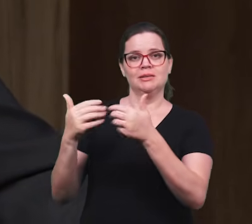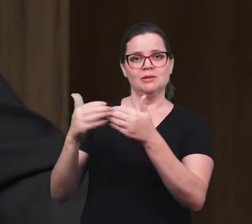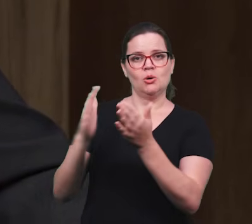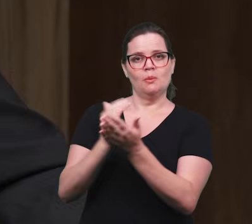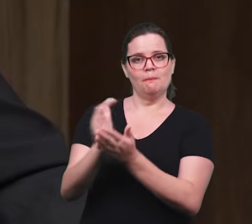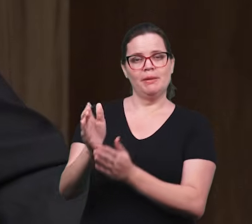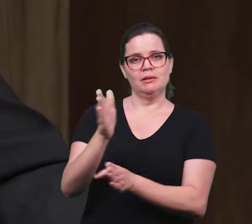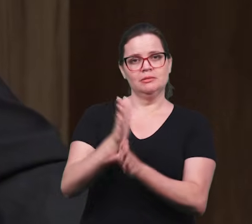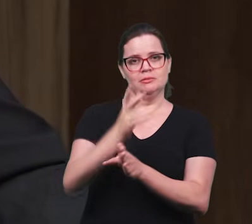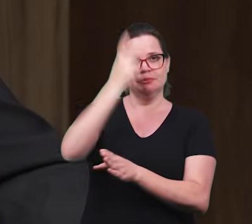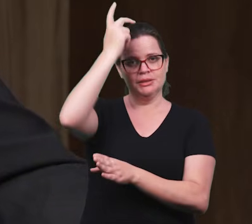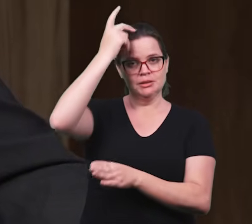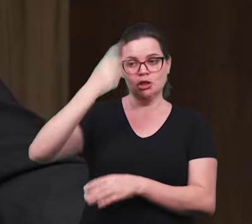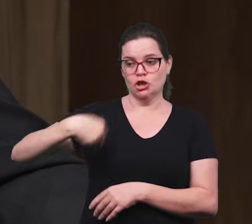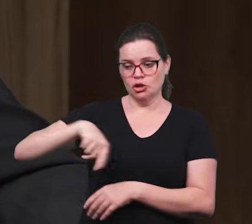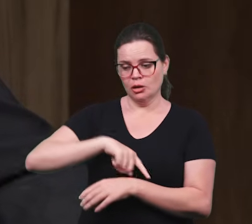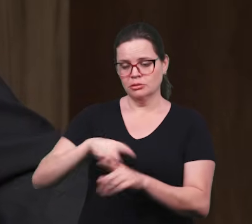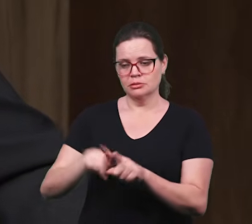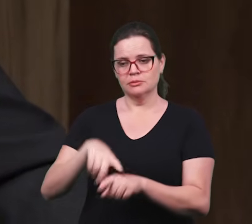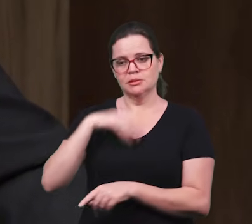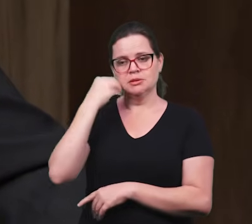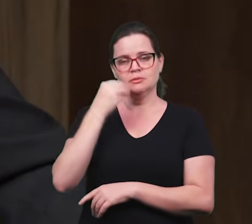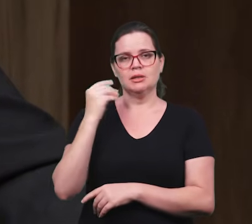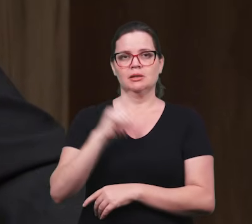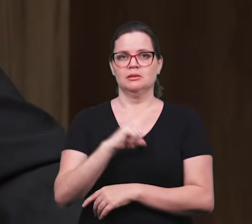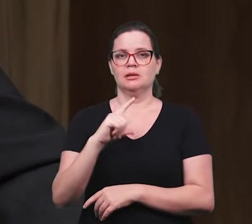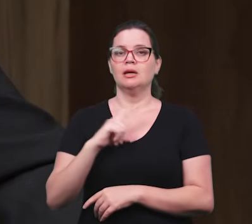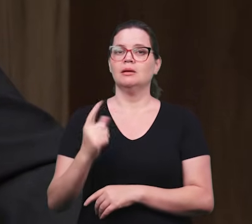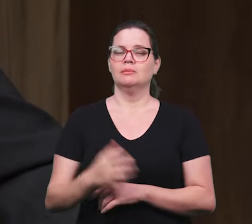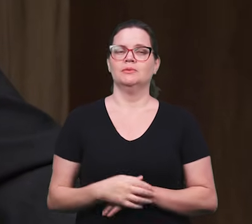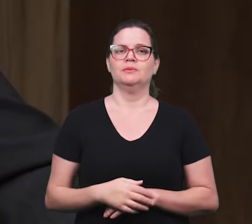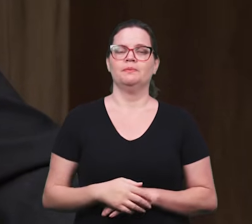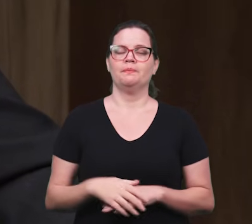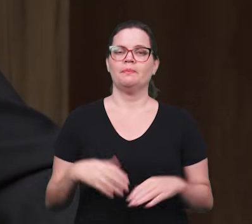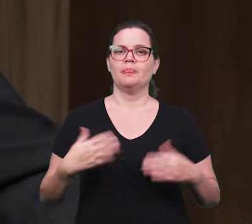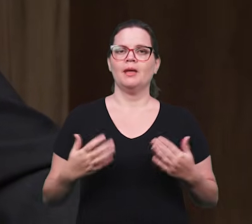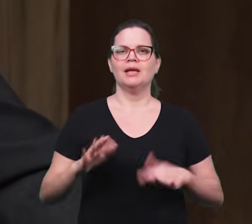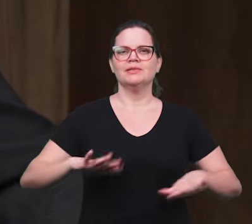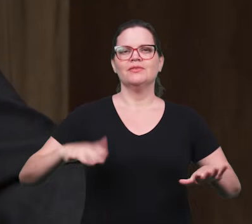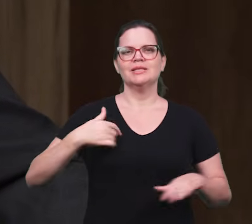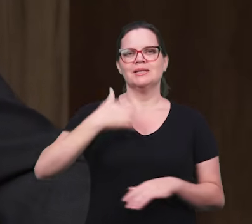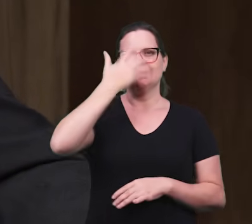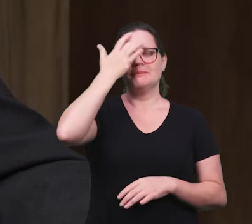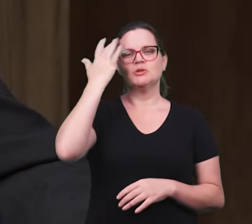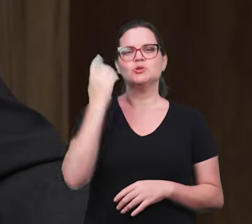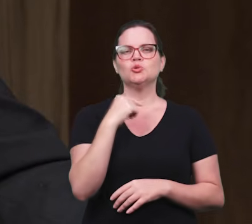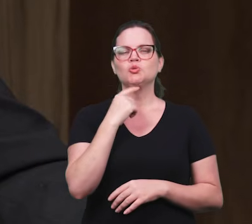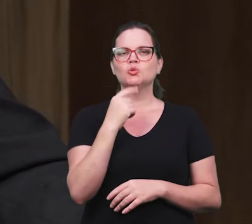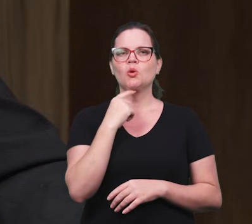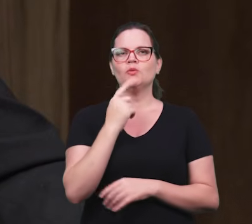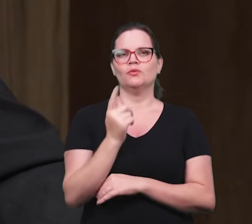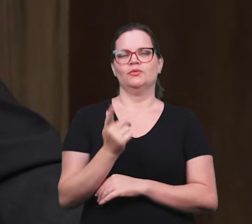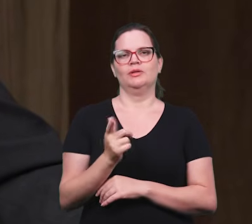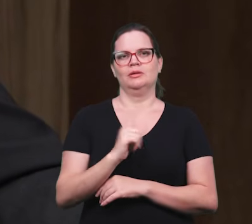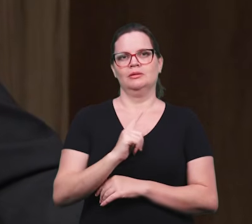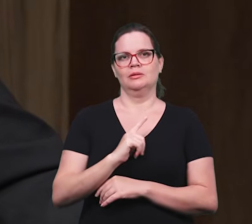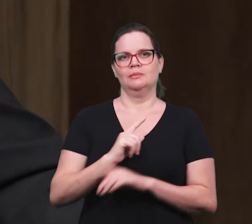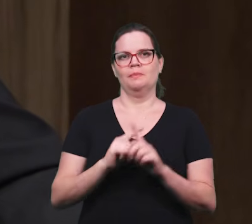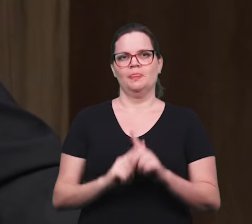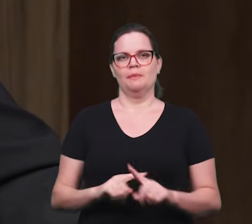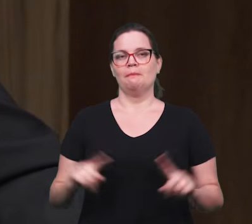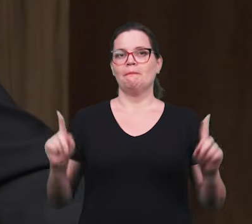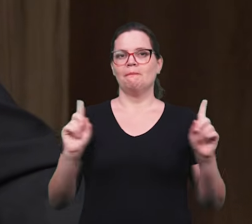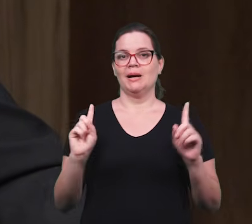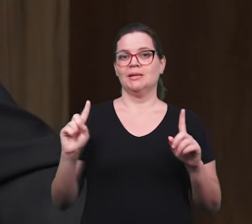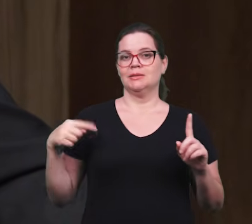primitiva, as nossas experiências. Então, as pessoas muitas vezes têm essas dúvidas, mas é